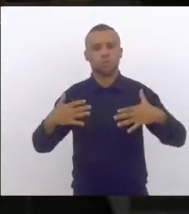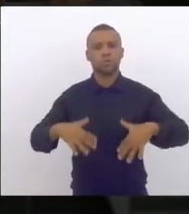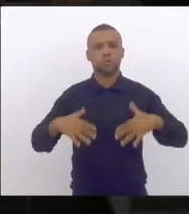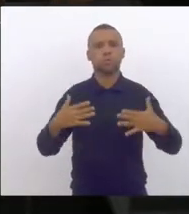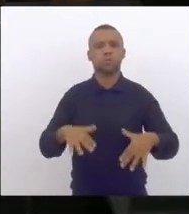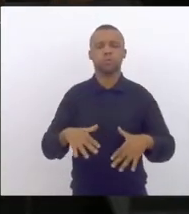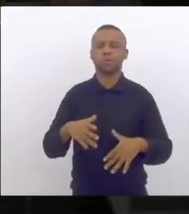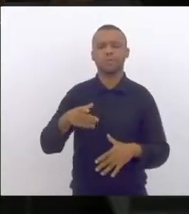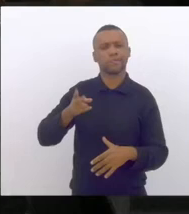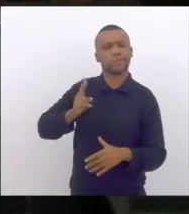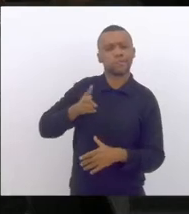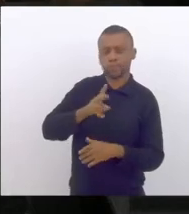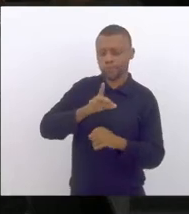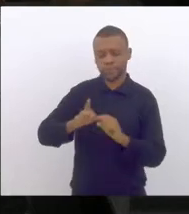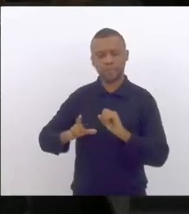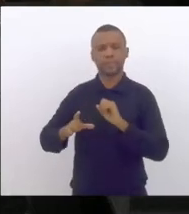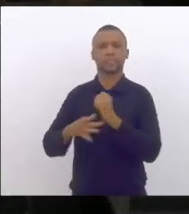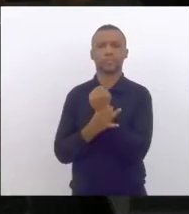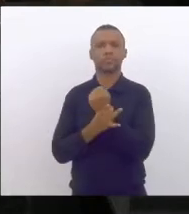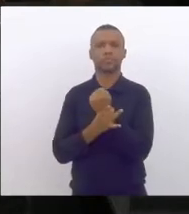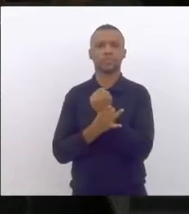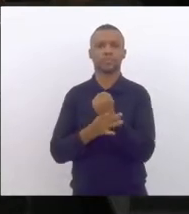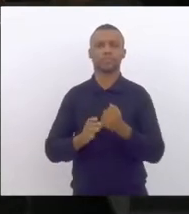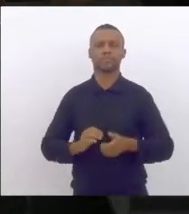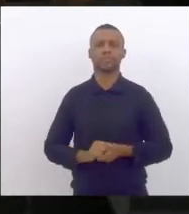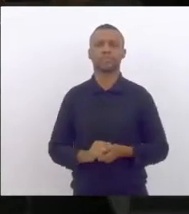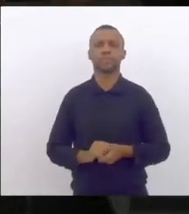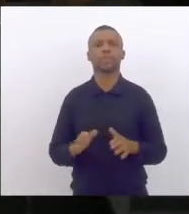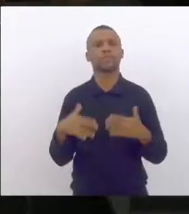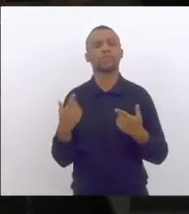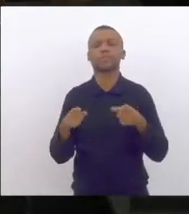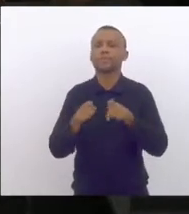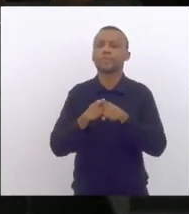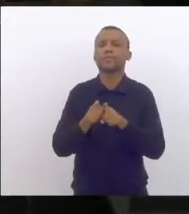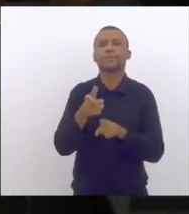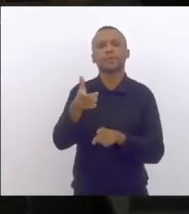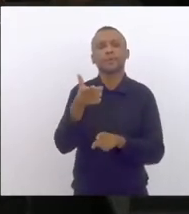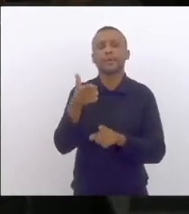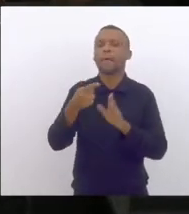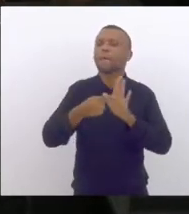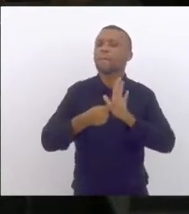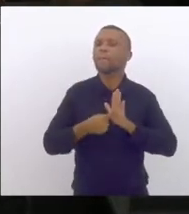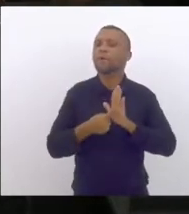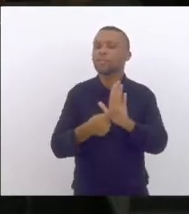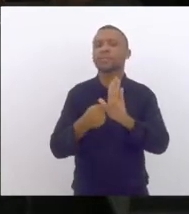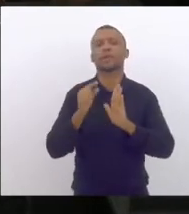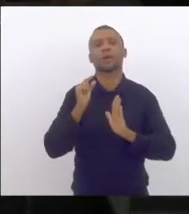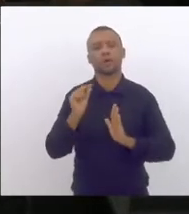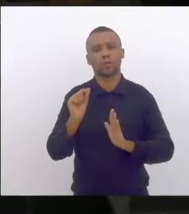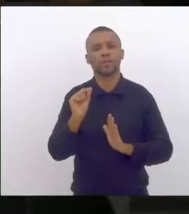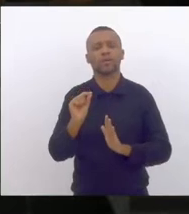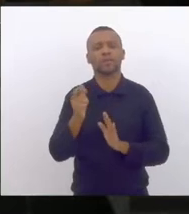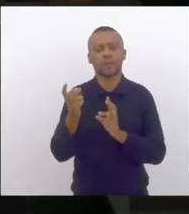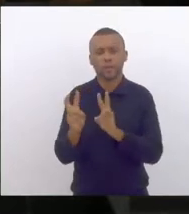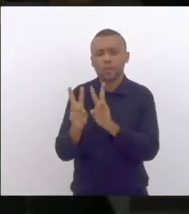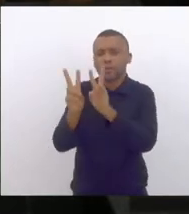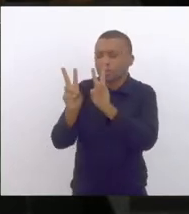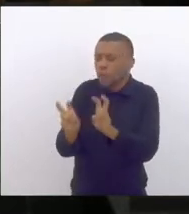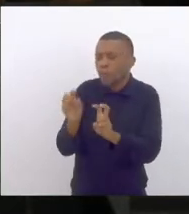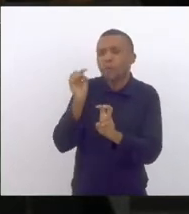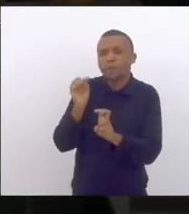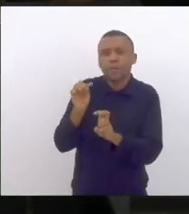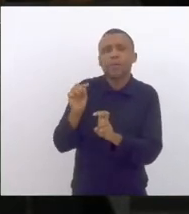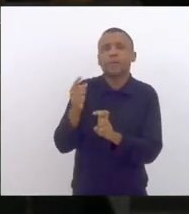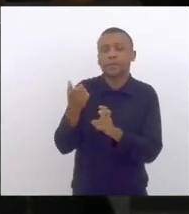constante e segura Então queria também assinalar essa questão que tá